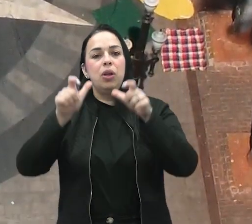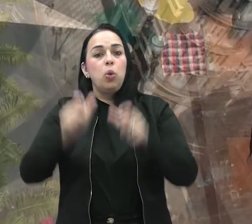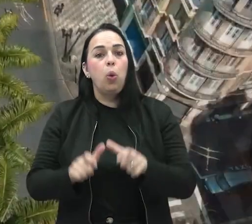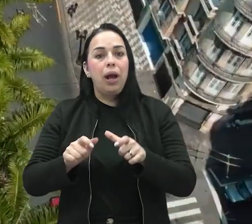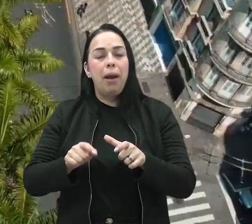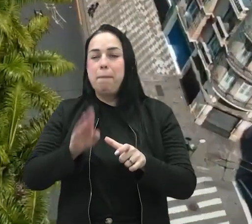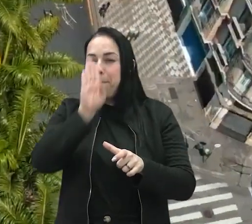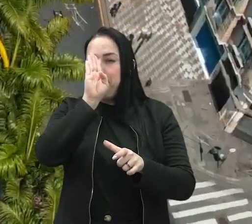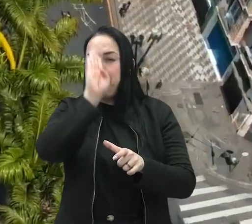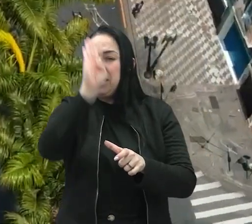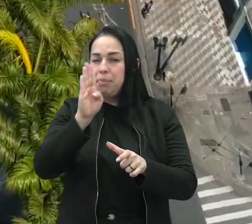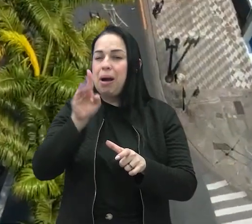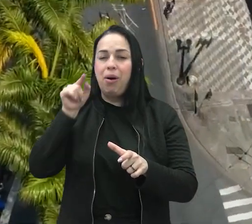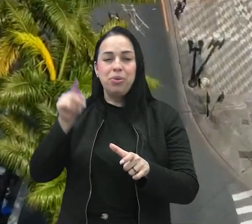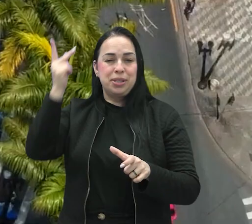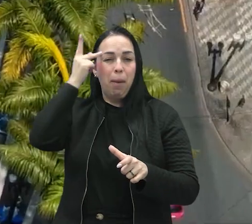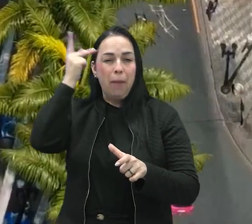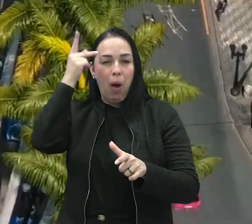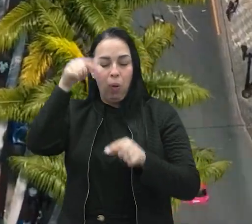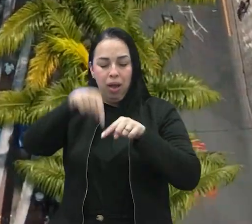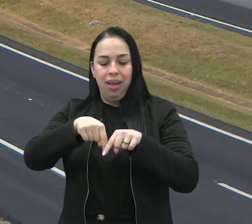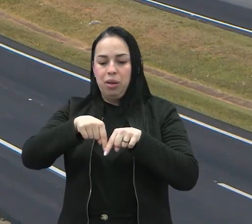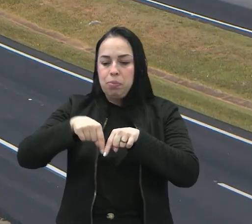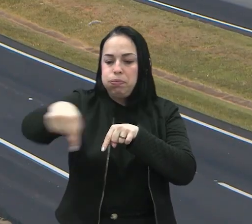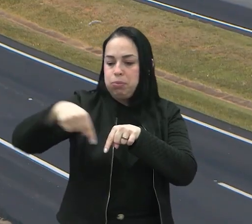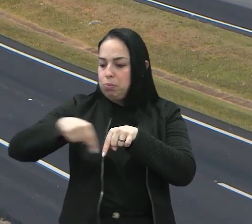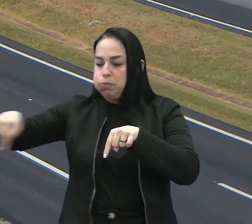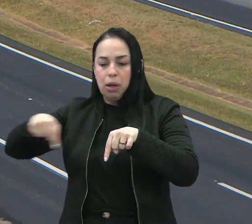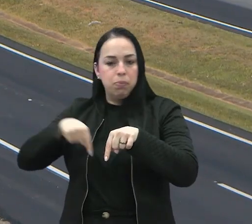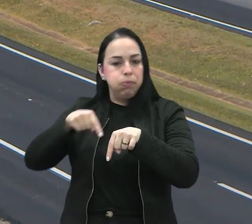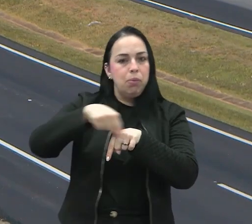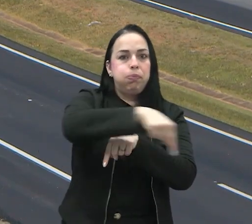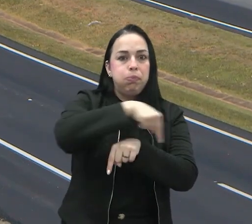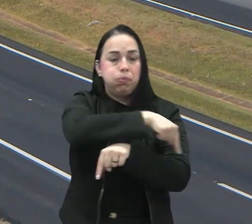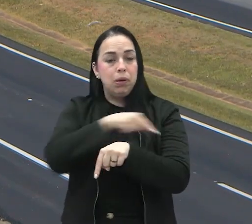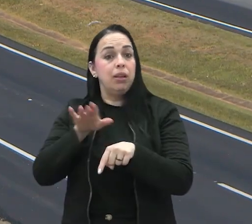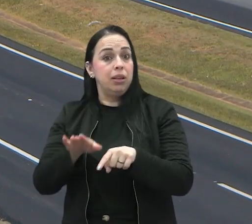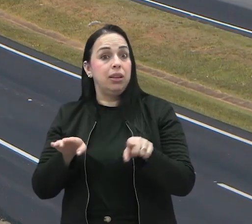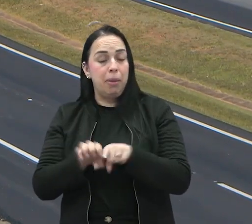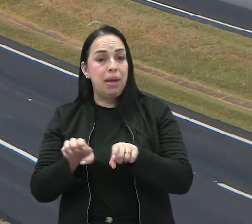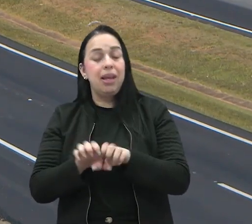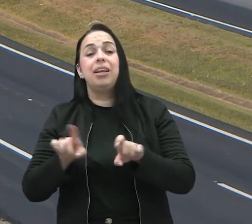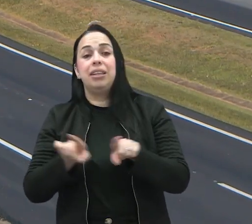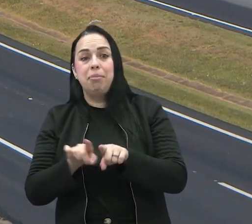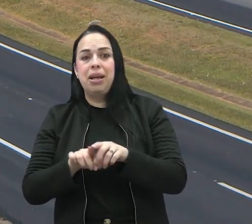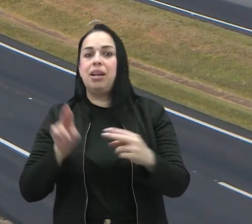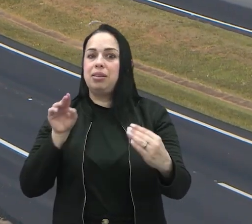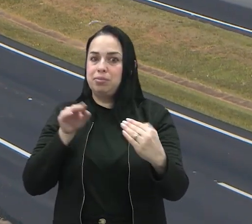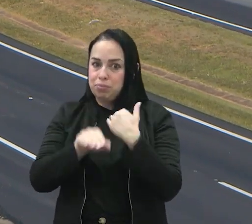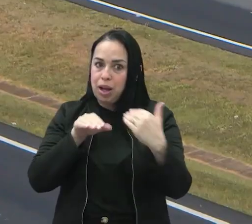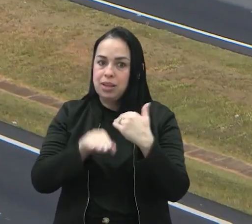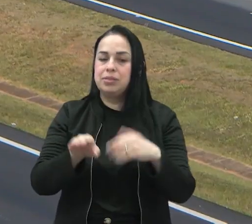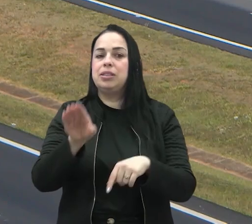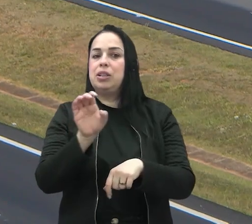Marco Zero, que fica na Praça da Sé, na cidade de São Paulo. As rodovias estaduais geralmente podem ser radiais e